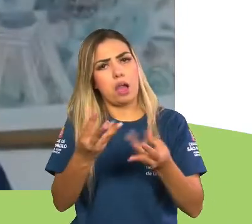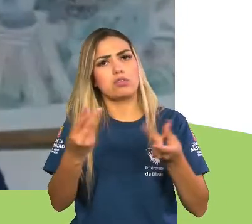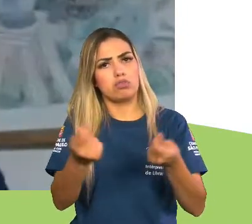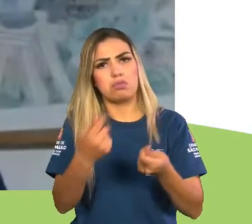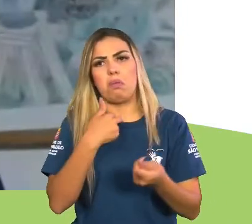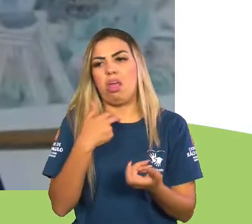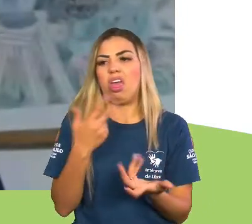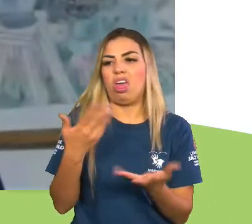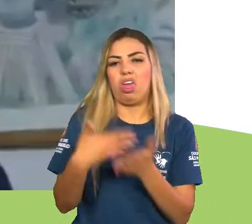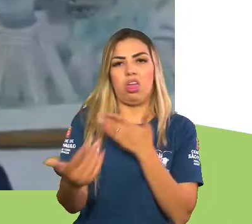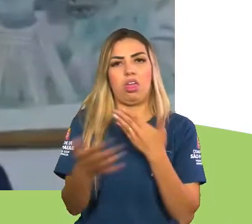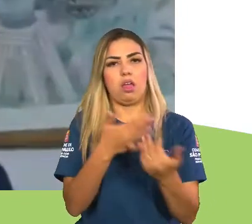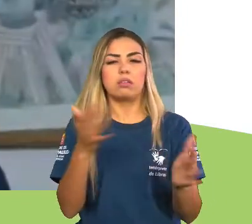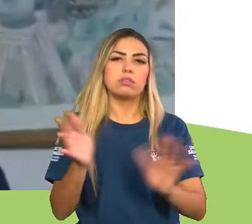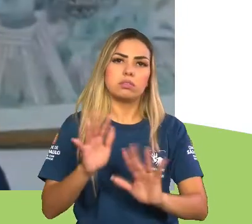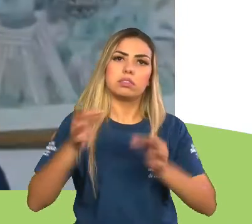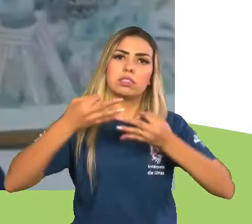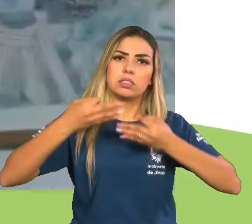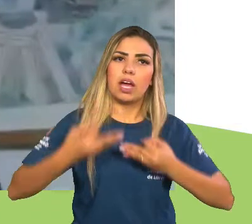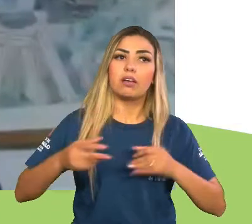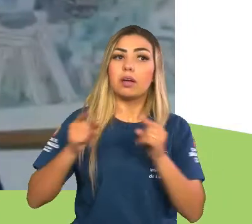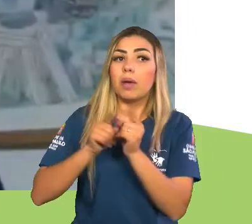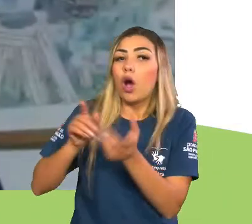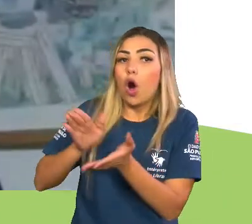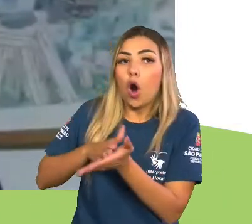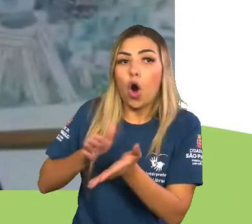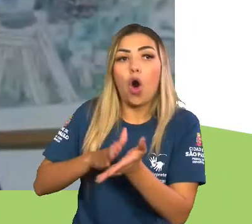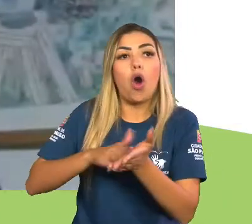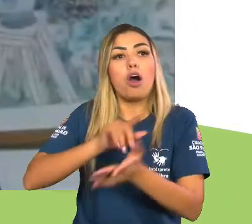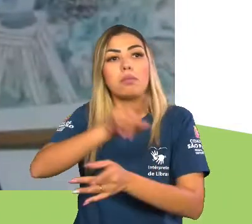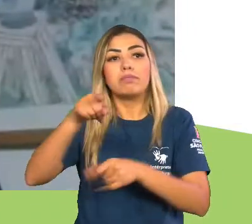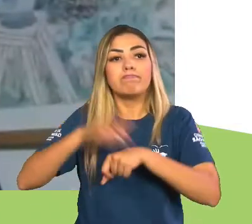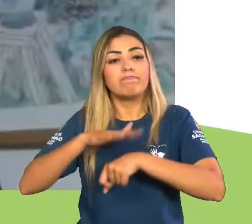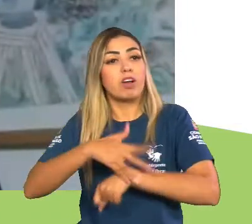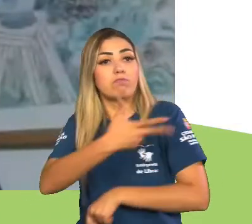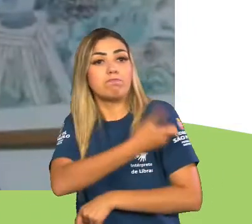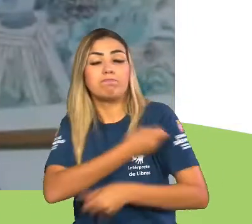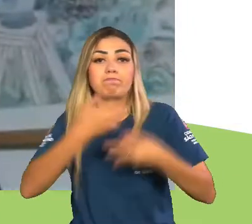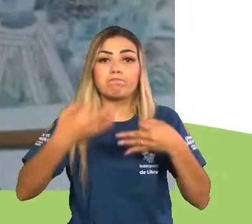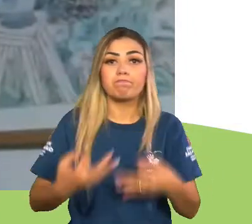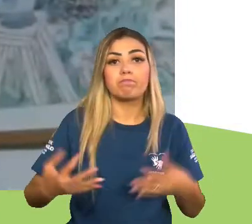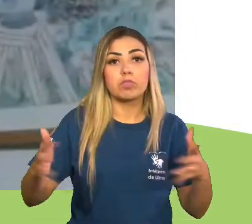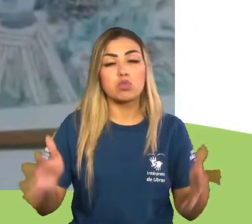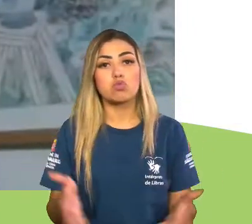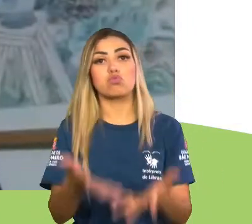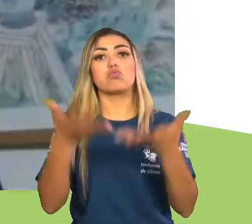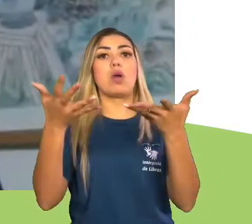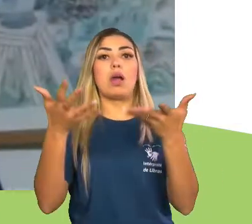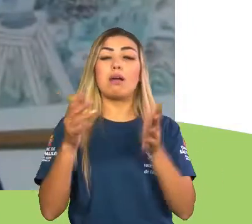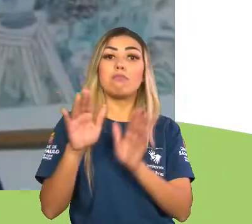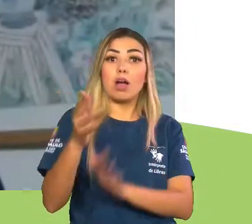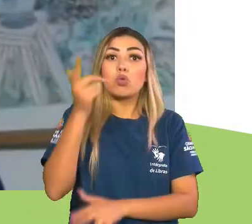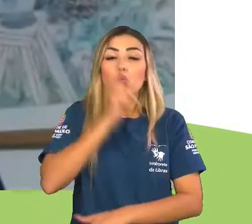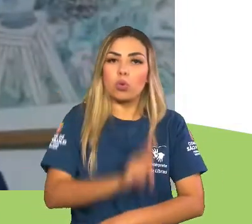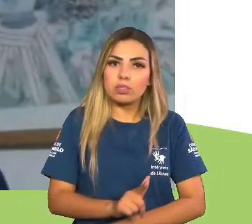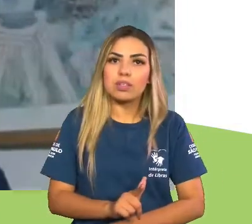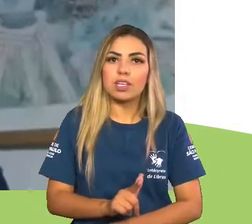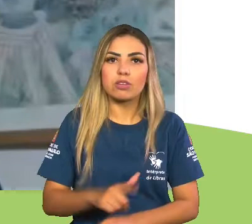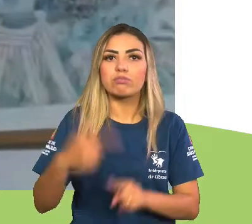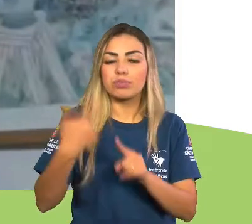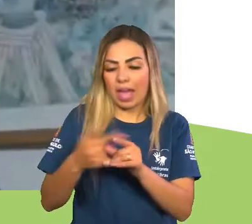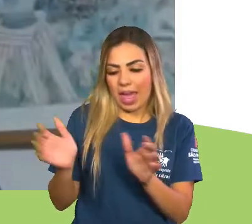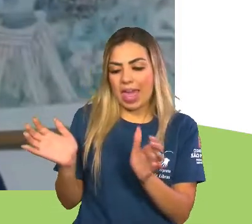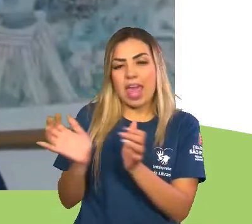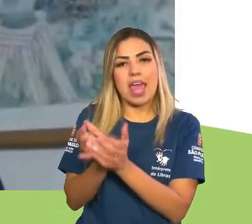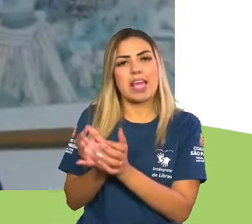das empresas, das indústrias farmacêuticas, dos desenvolvedores de vacina. E isso tudo só é possível porque eu tenho uma equipe